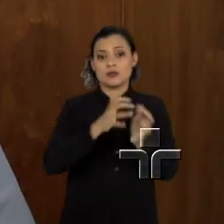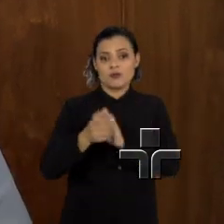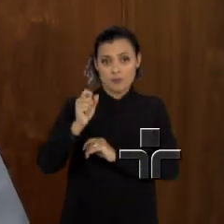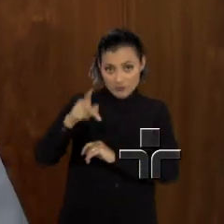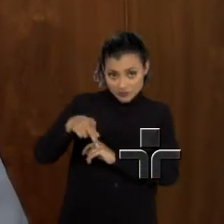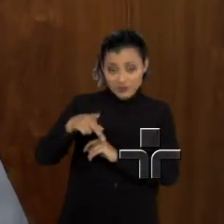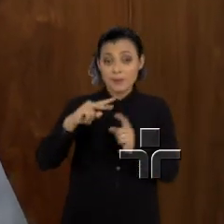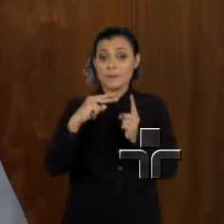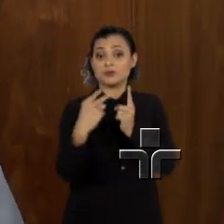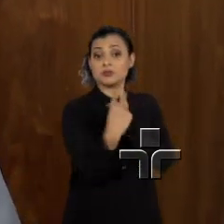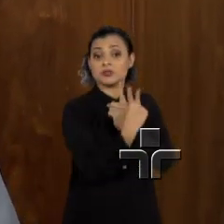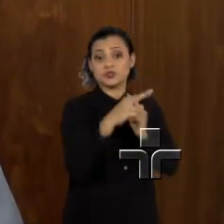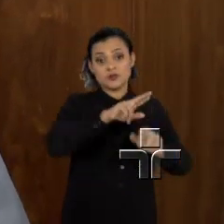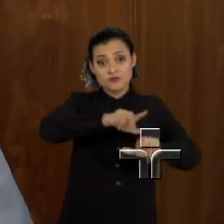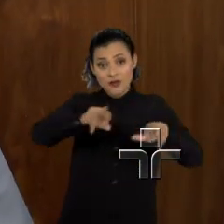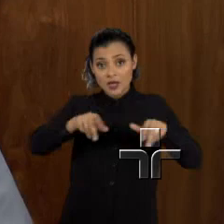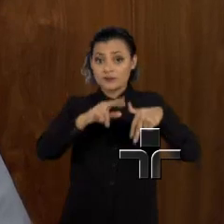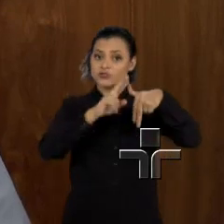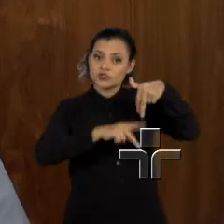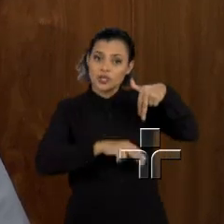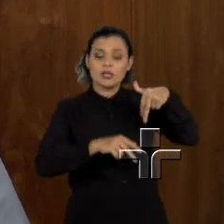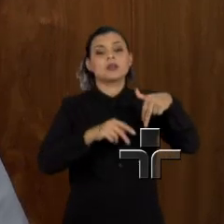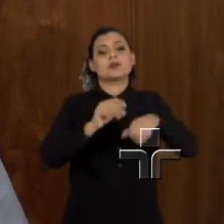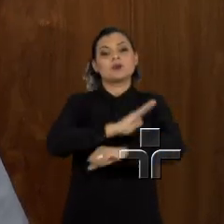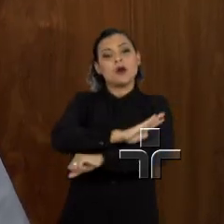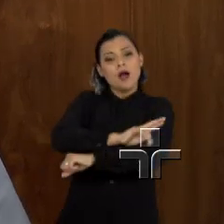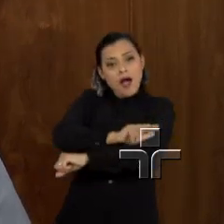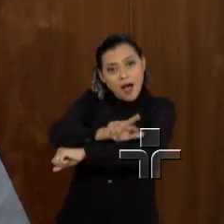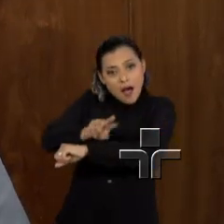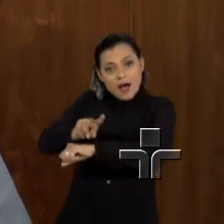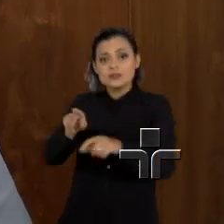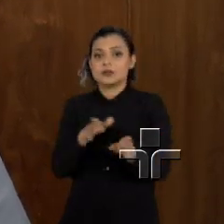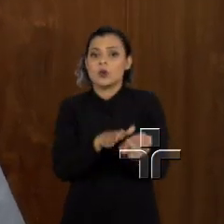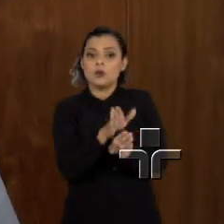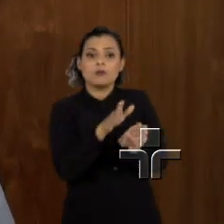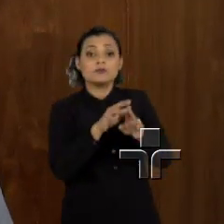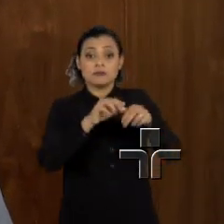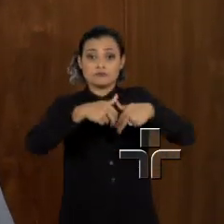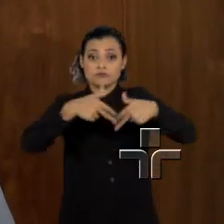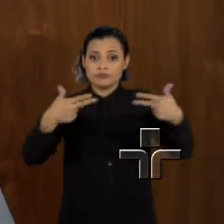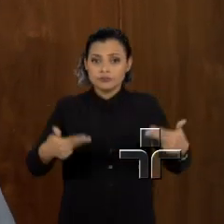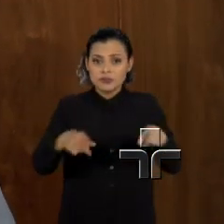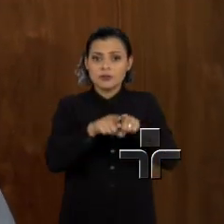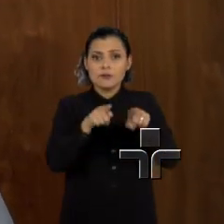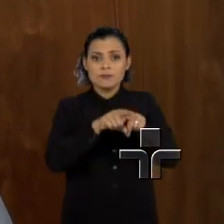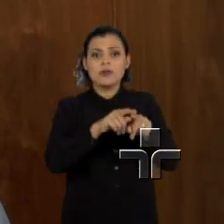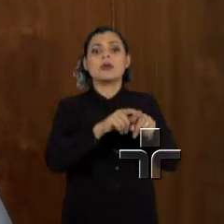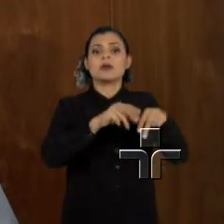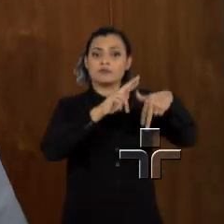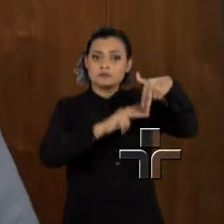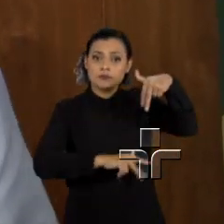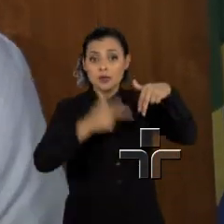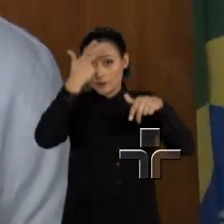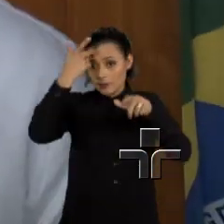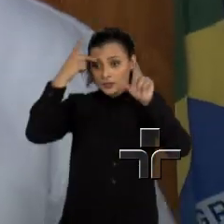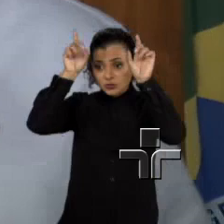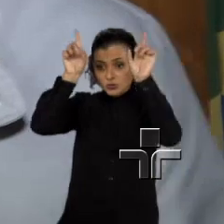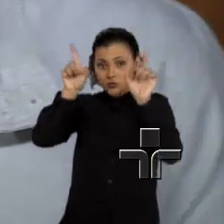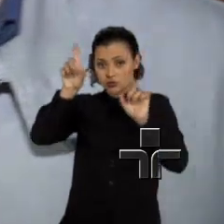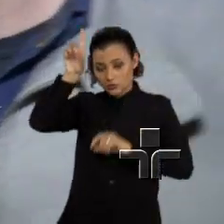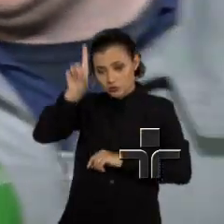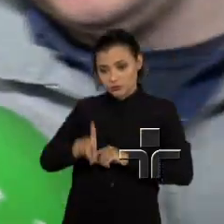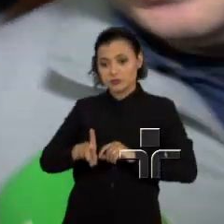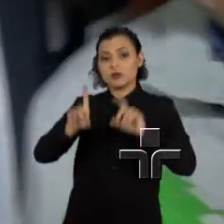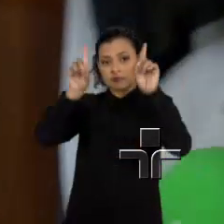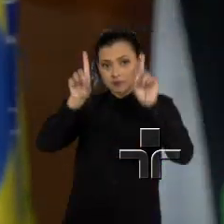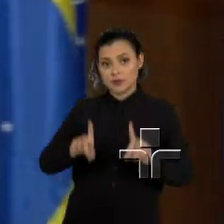diferentes perspectivas, como gênero, raça, orientação sexual e também pessoas com deficiência. Eu vou conversar com o Walter